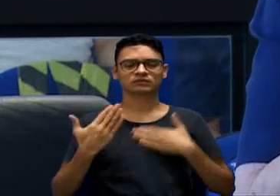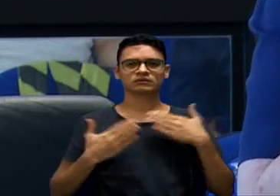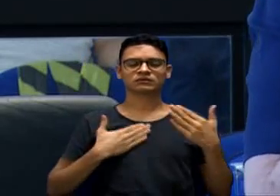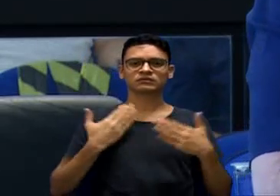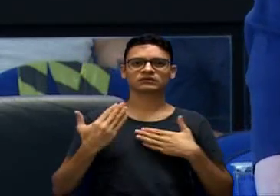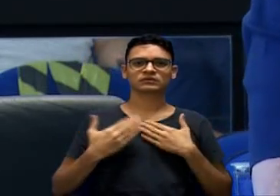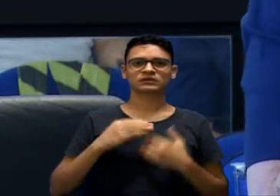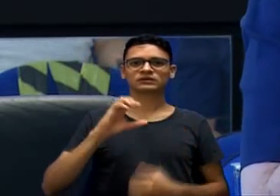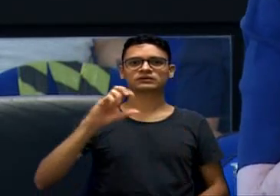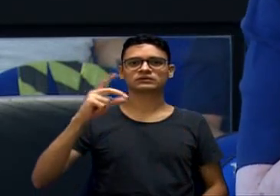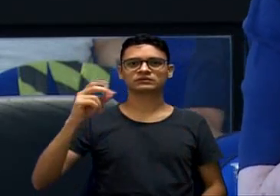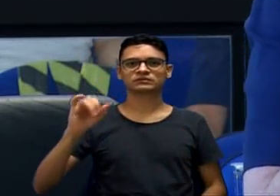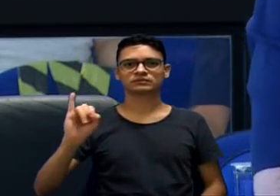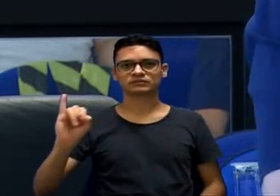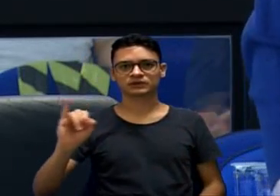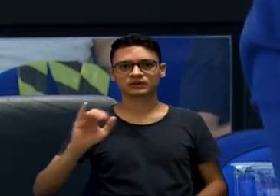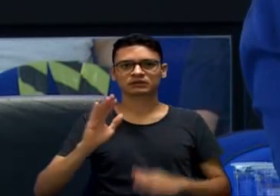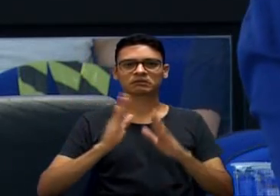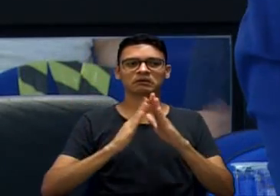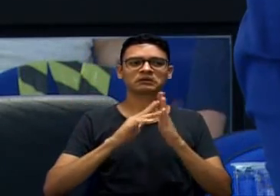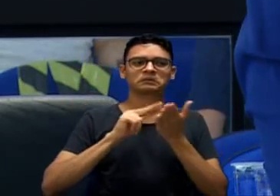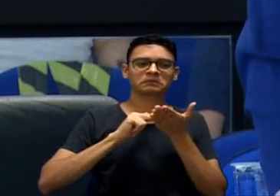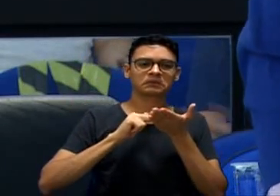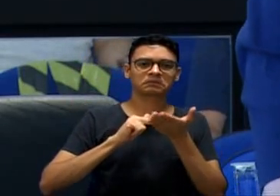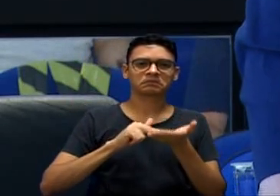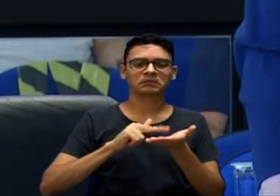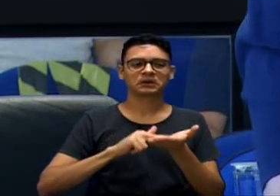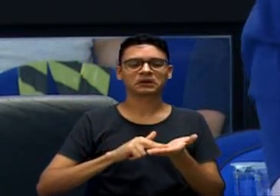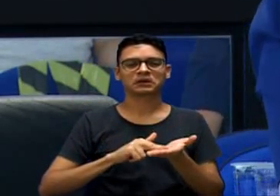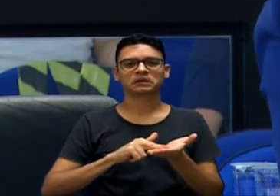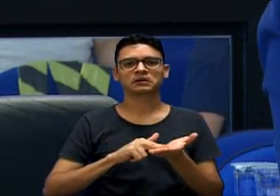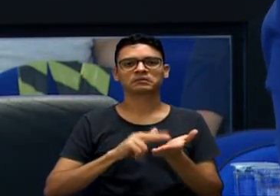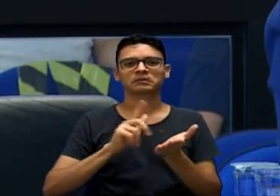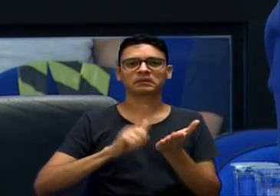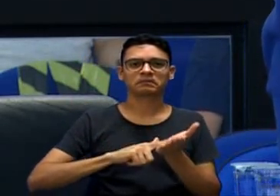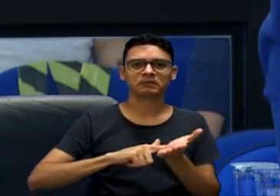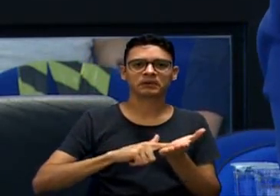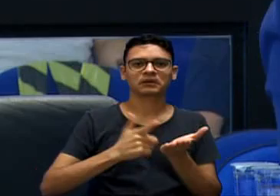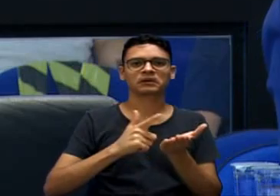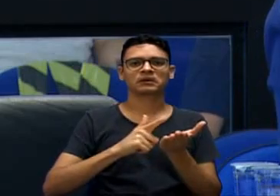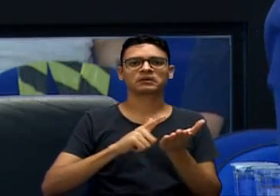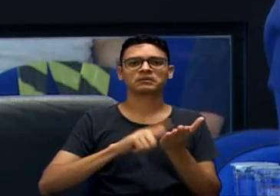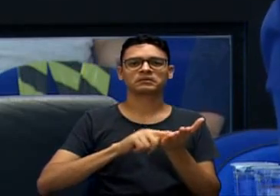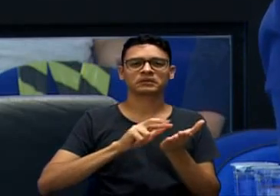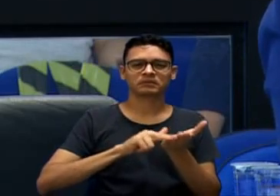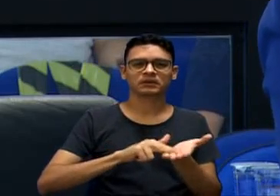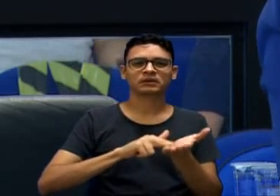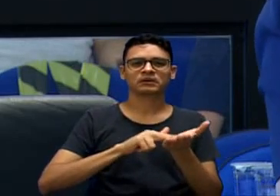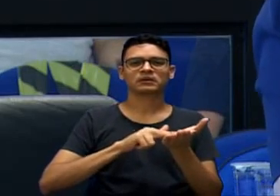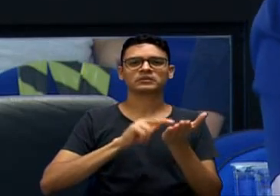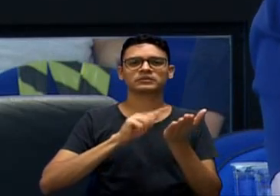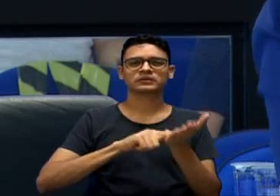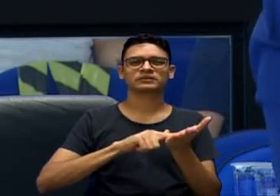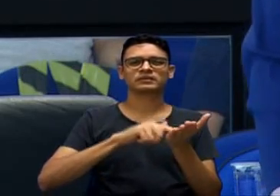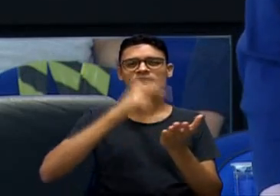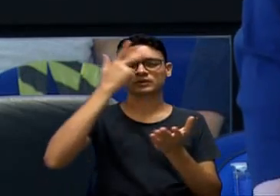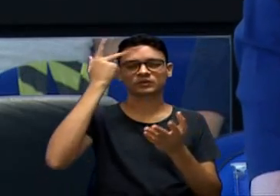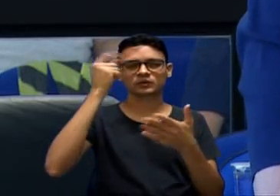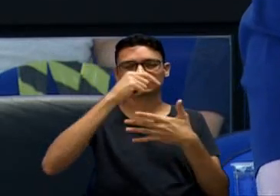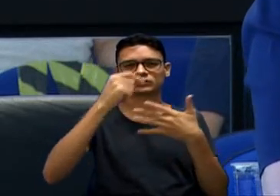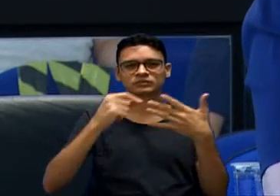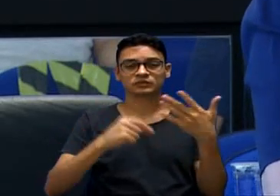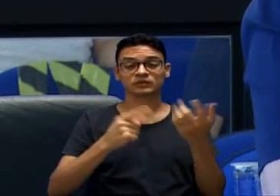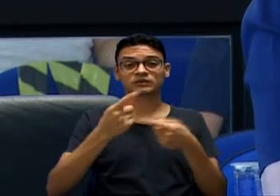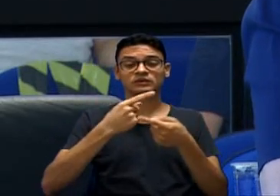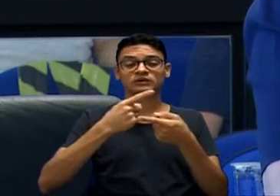foi a CPI, a Operação Casa de Papel, pessoas que hoje estão condenadas. Faz uma série de alegações, mas depois diz que